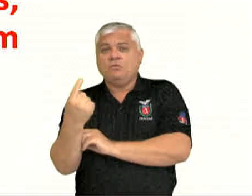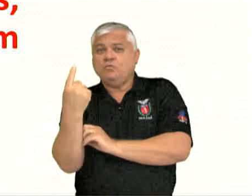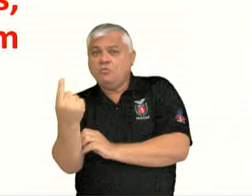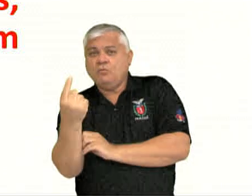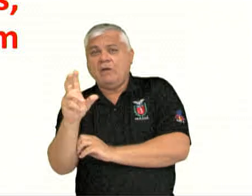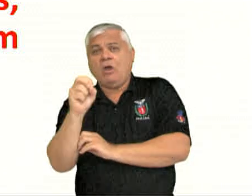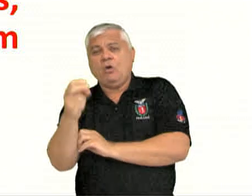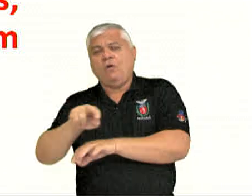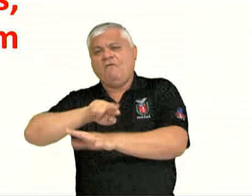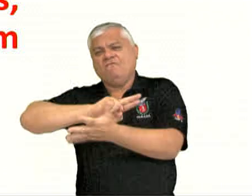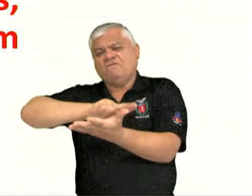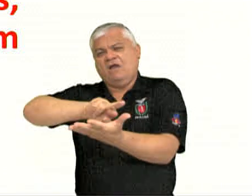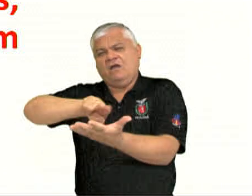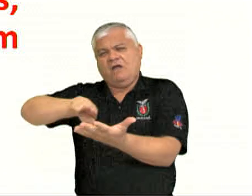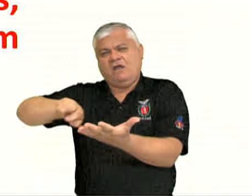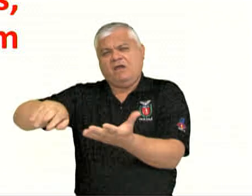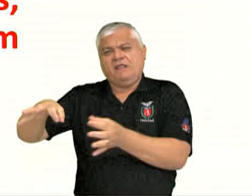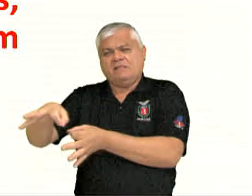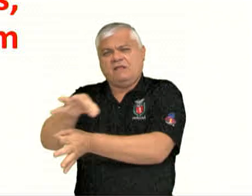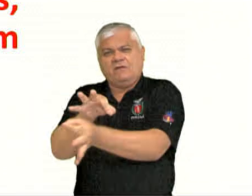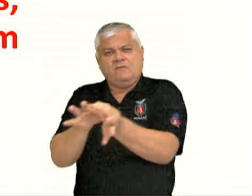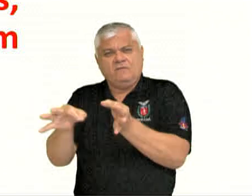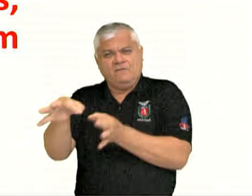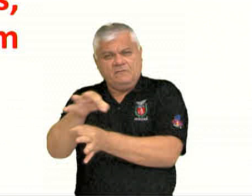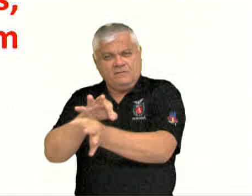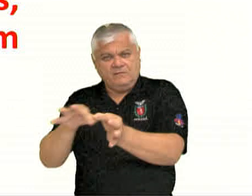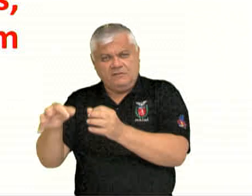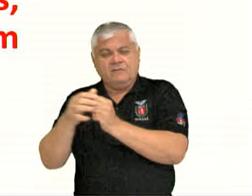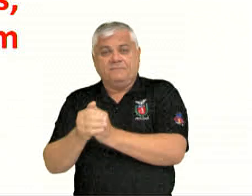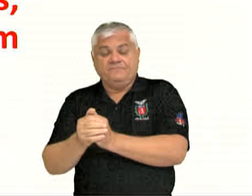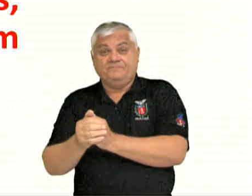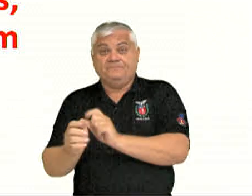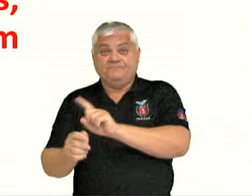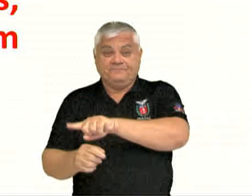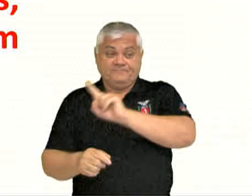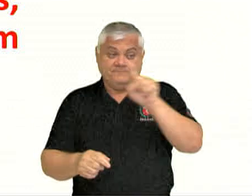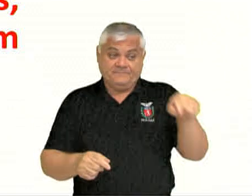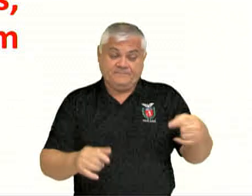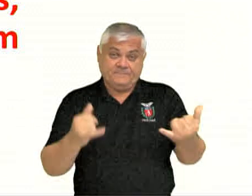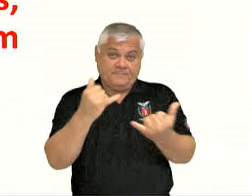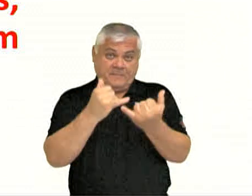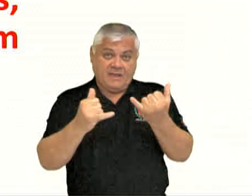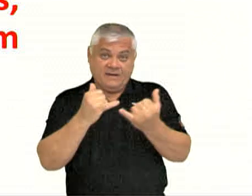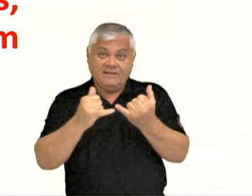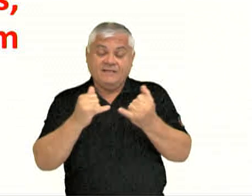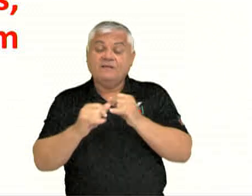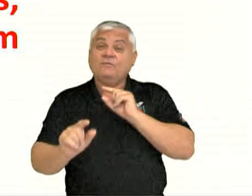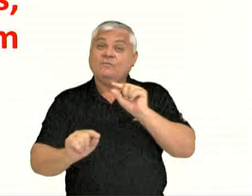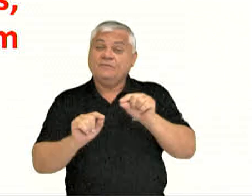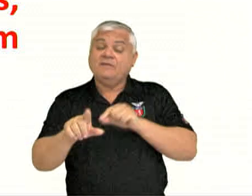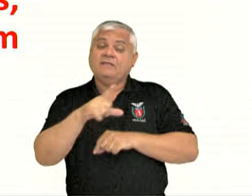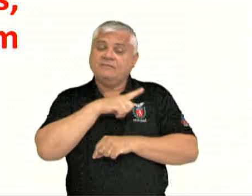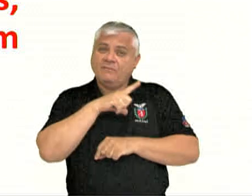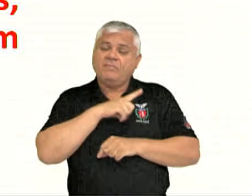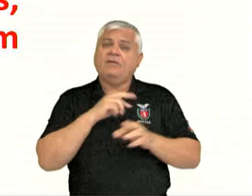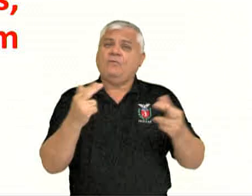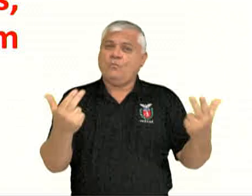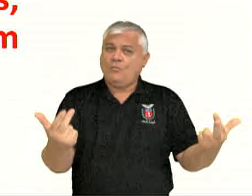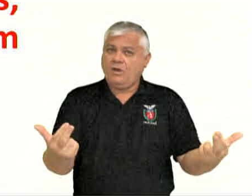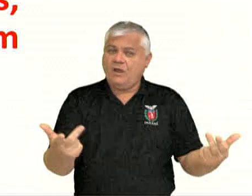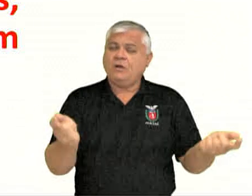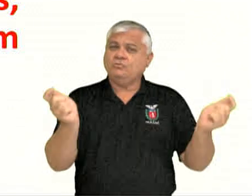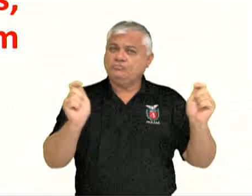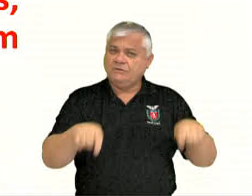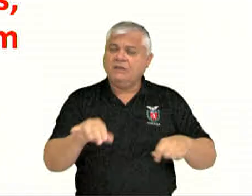ou multicelulares. Em semelhança com as plantas, então, essas também são capazes